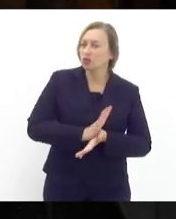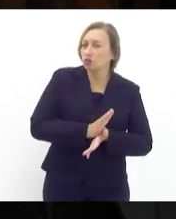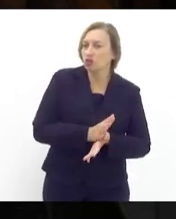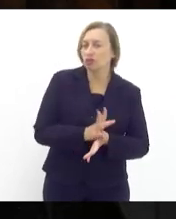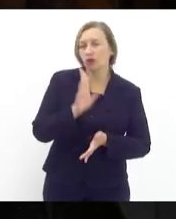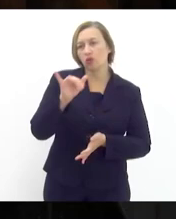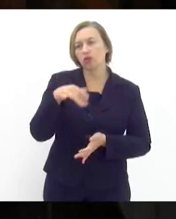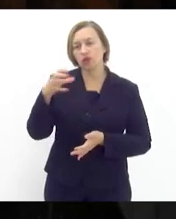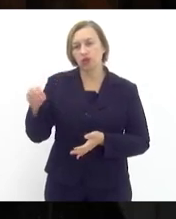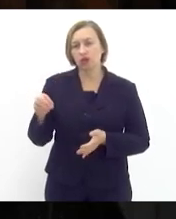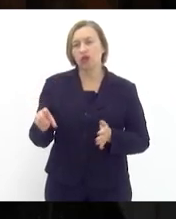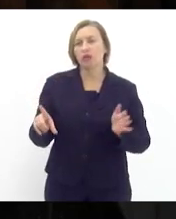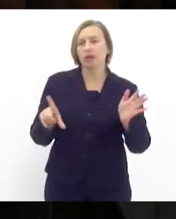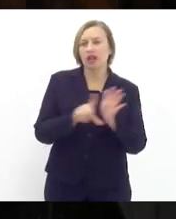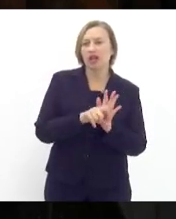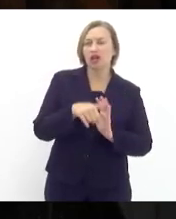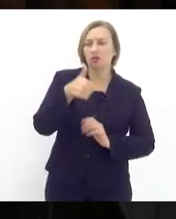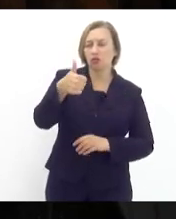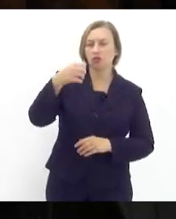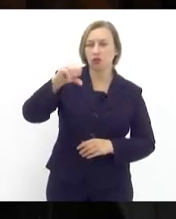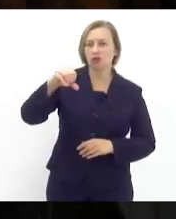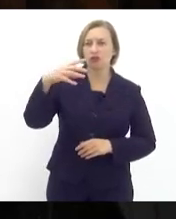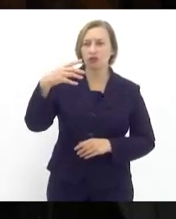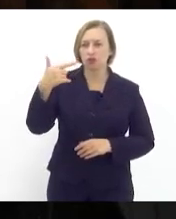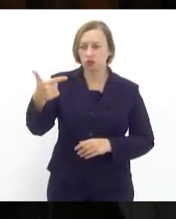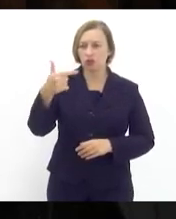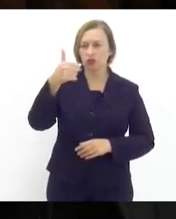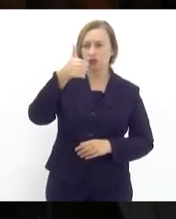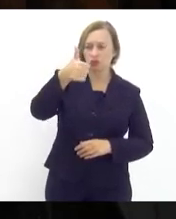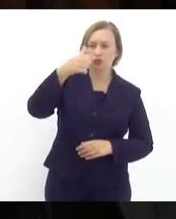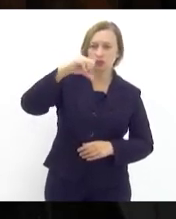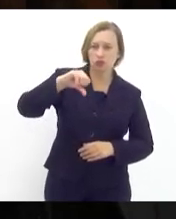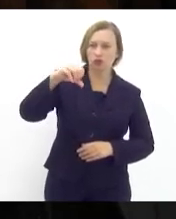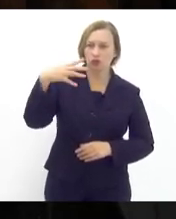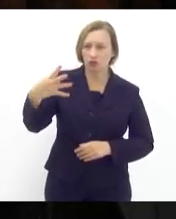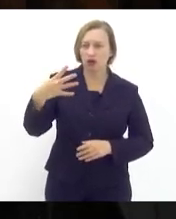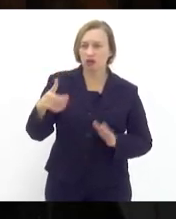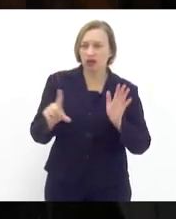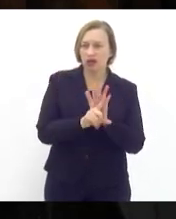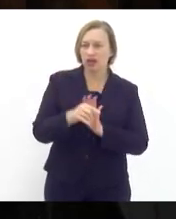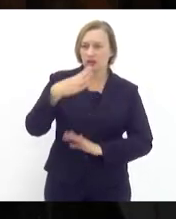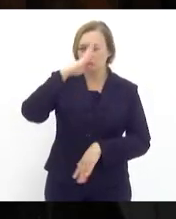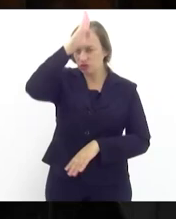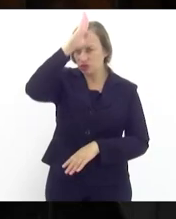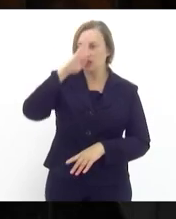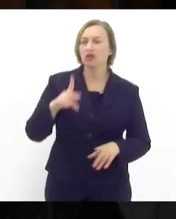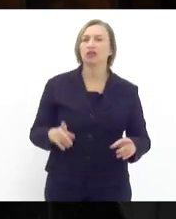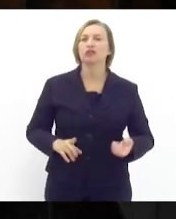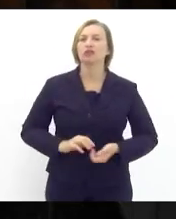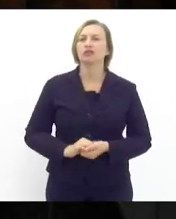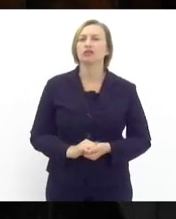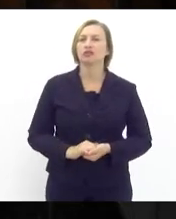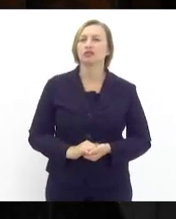e 194 de 22 leis do bolsonaro quer seja